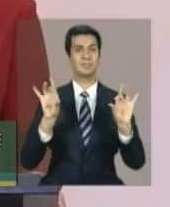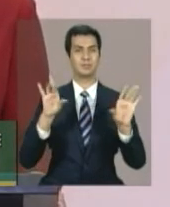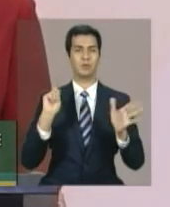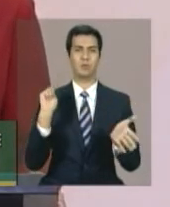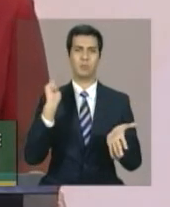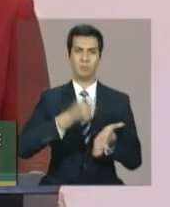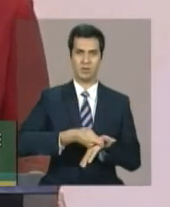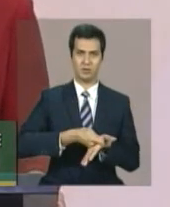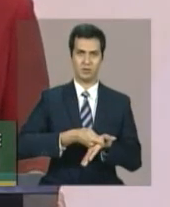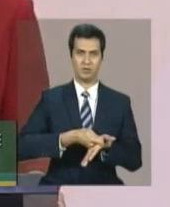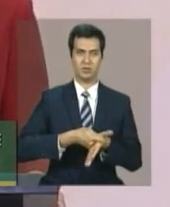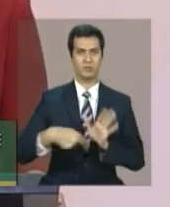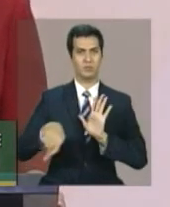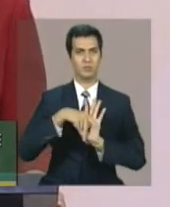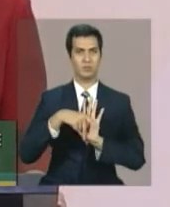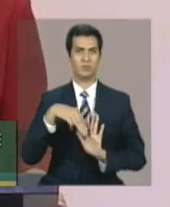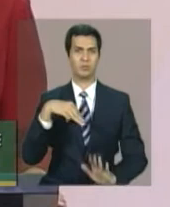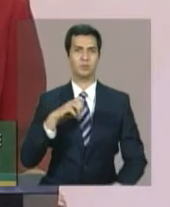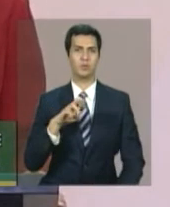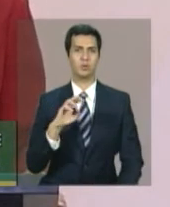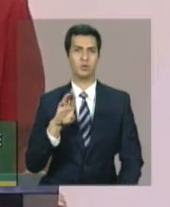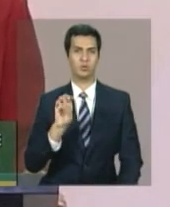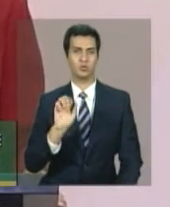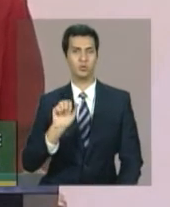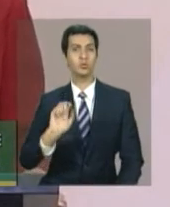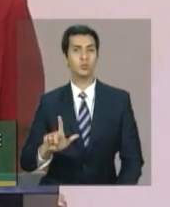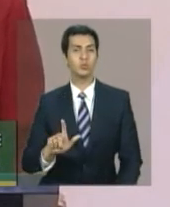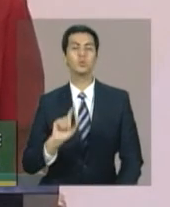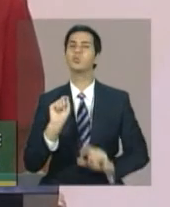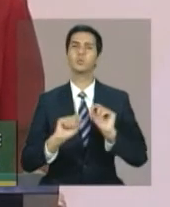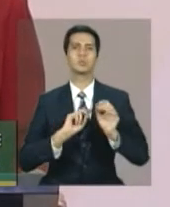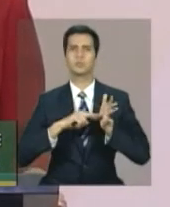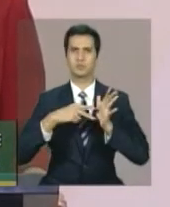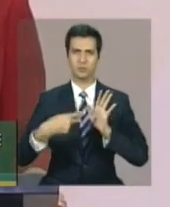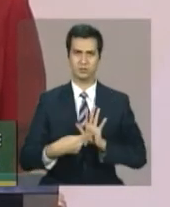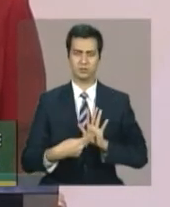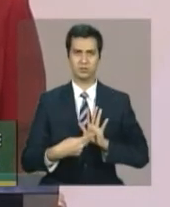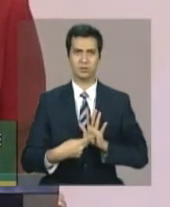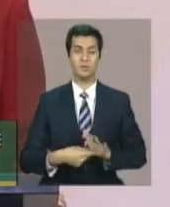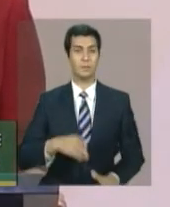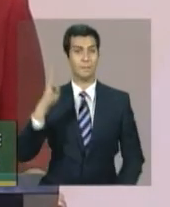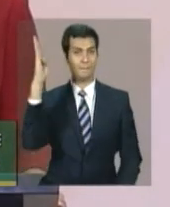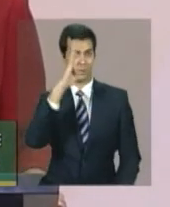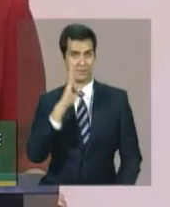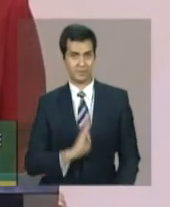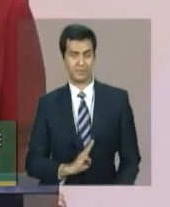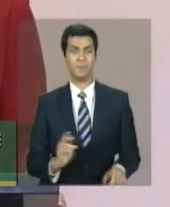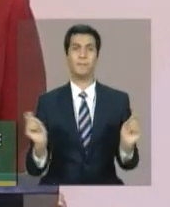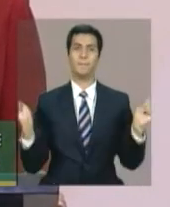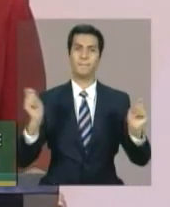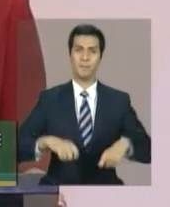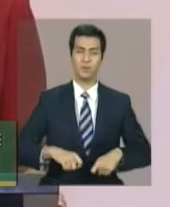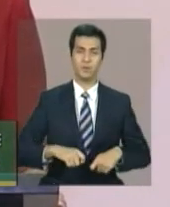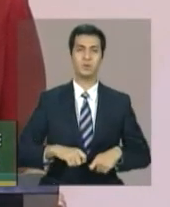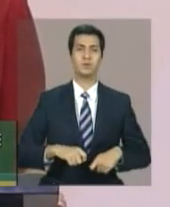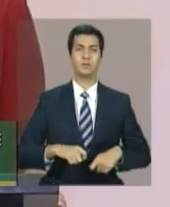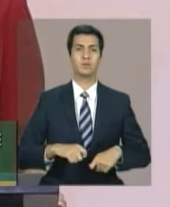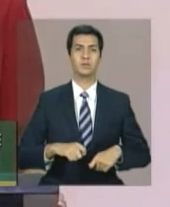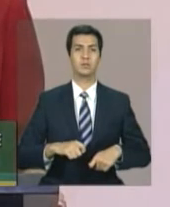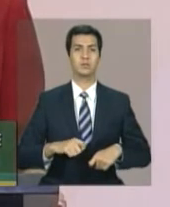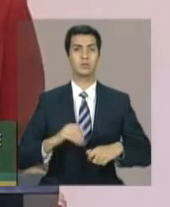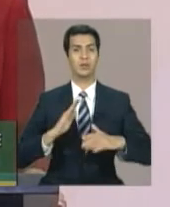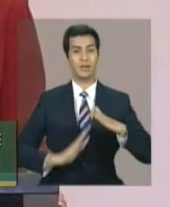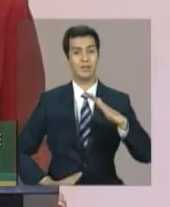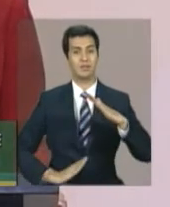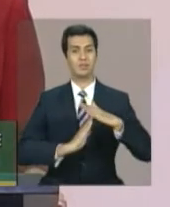especial do Mercosul. Isso significa que o Brasil pode tributar nos níveis da